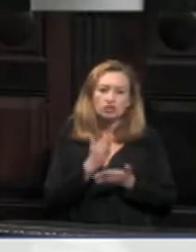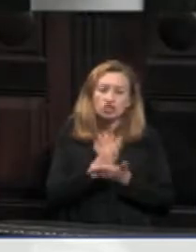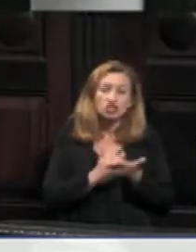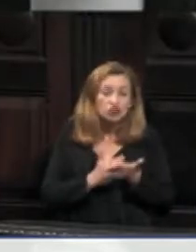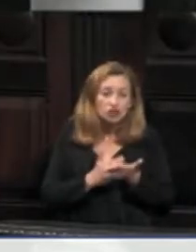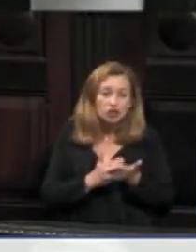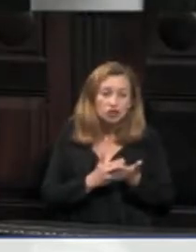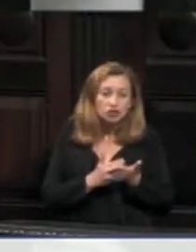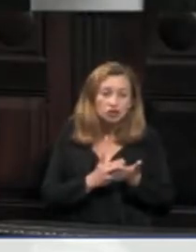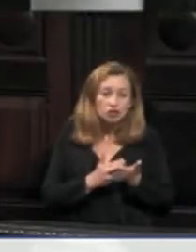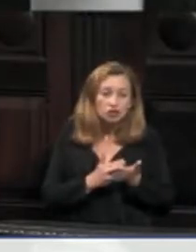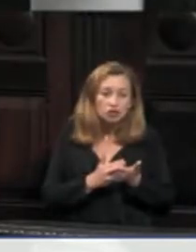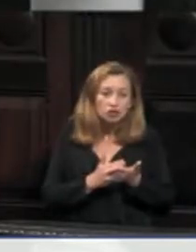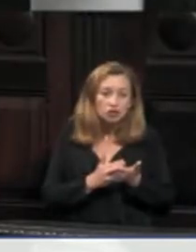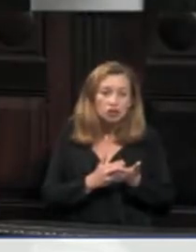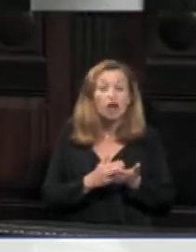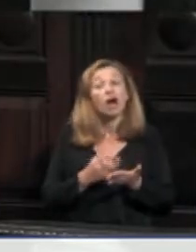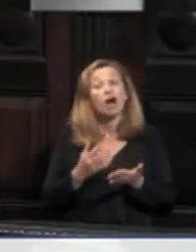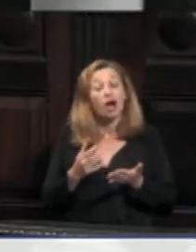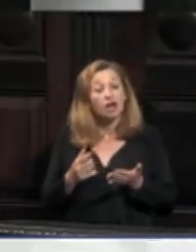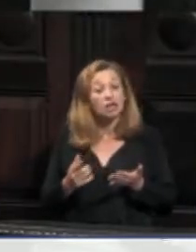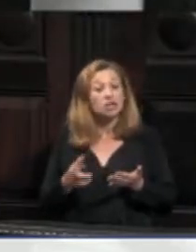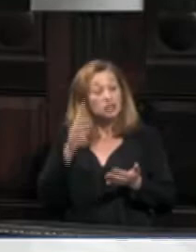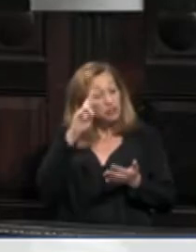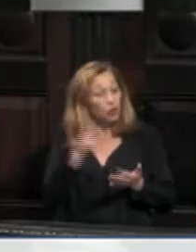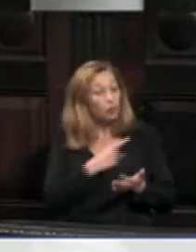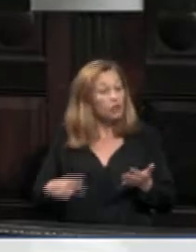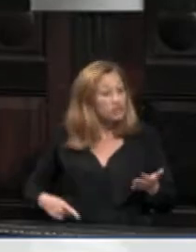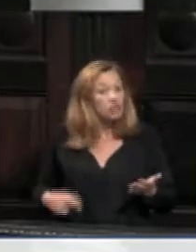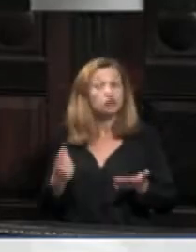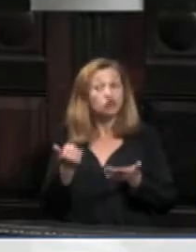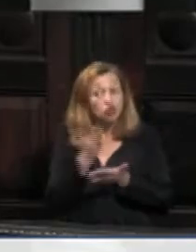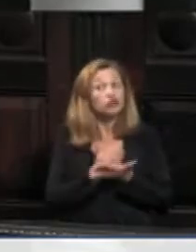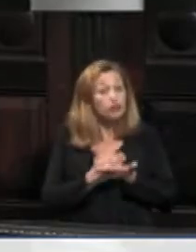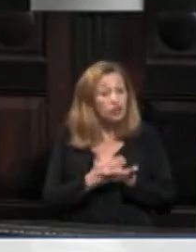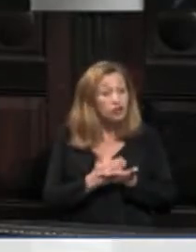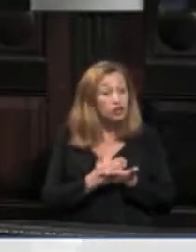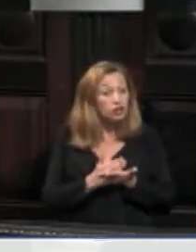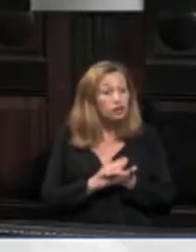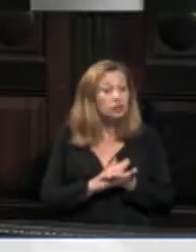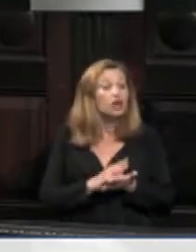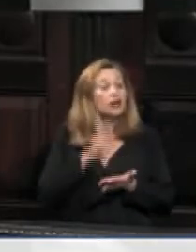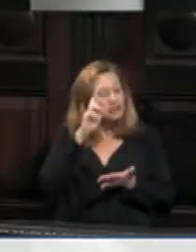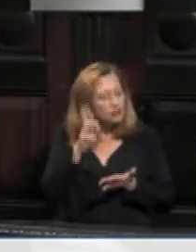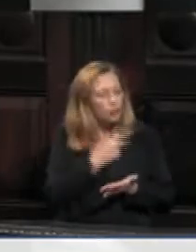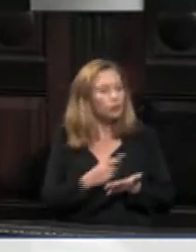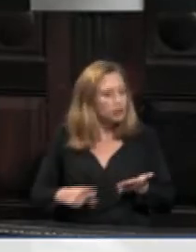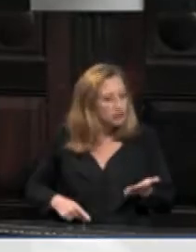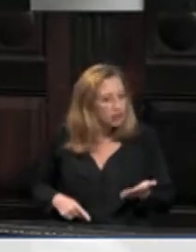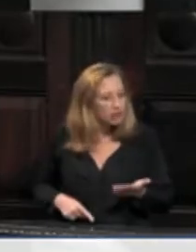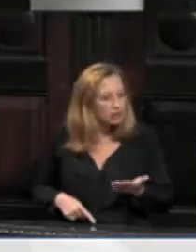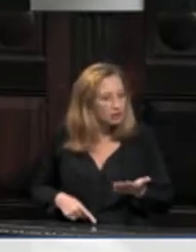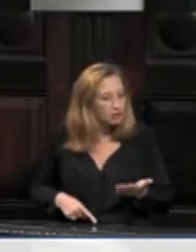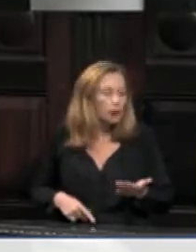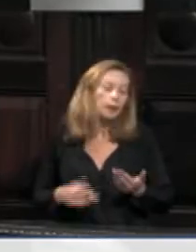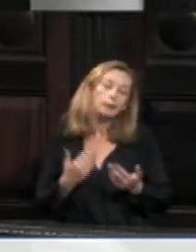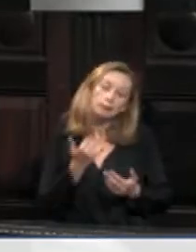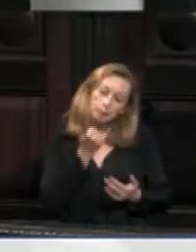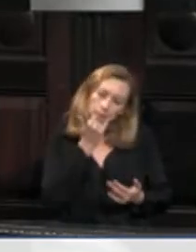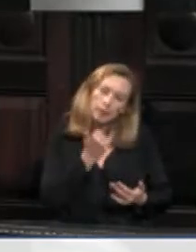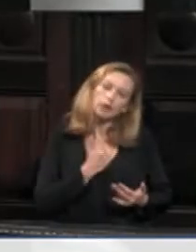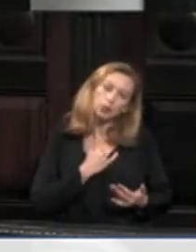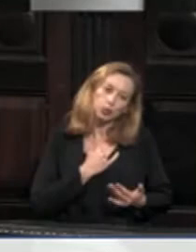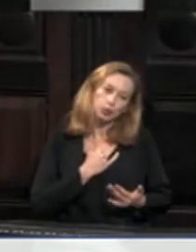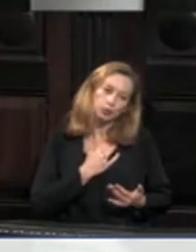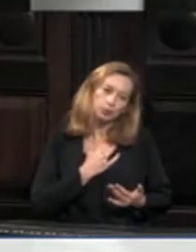são divisíveis, senhor presidente. Se o sujeito que é ordenador de contas ficar um único dia... O senhor me perdoe, senhor presidente.